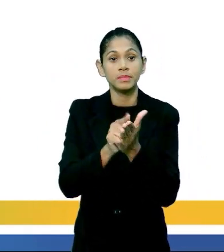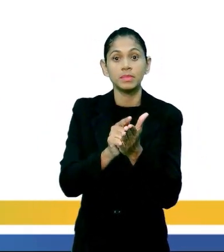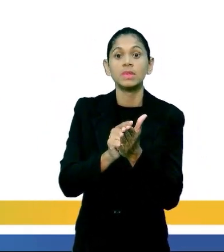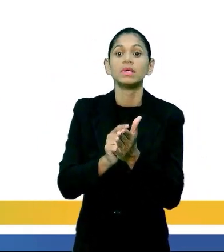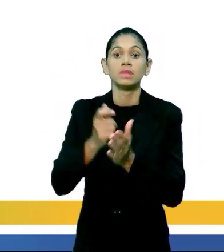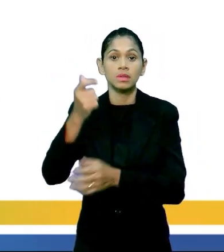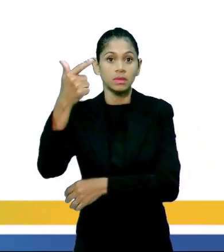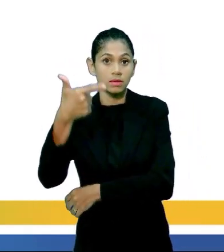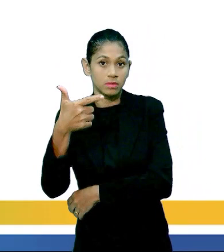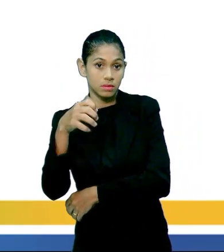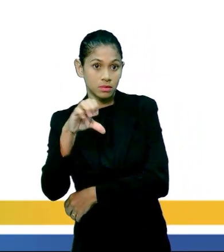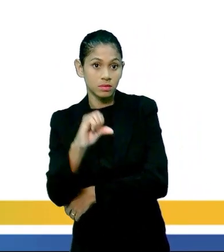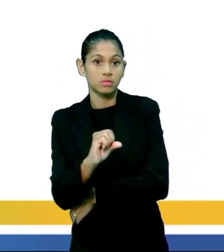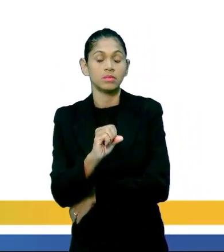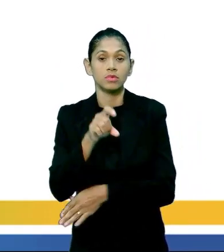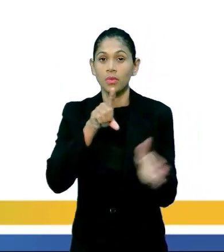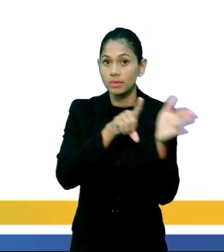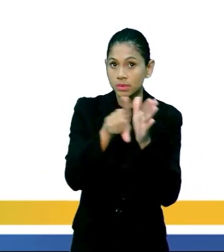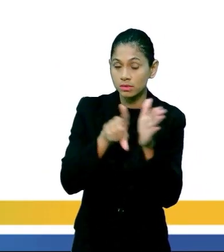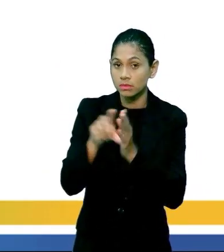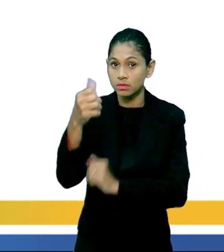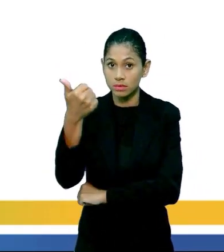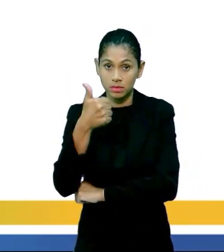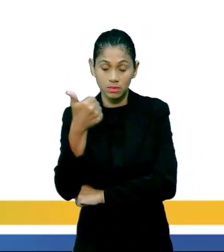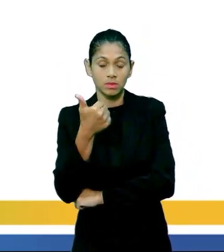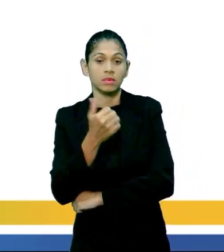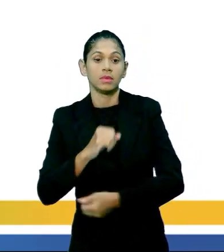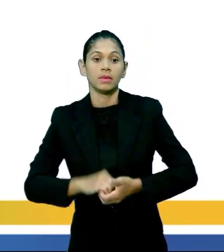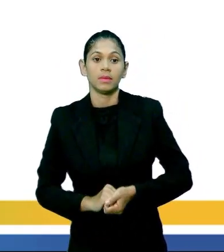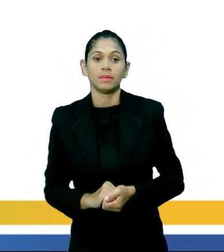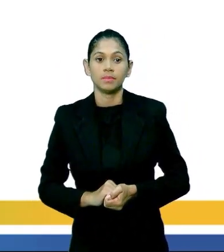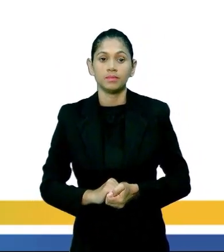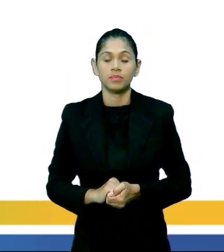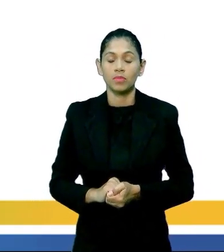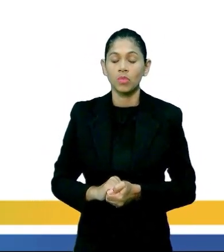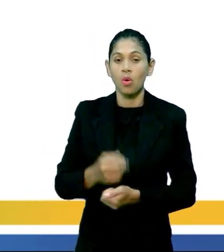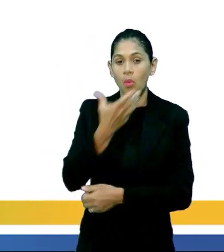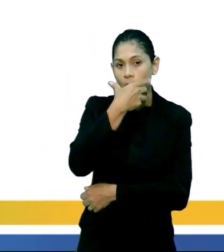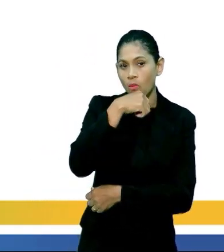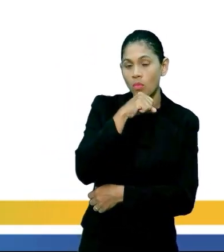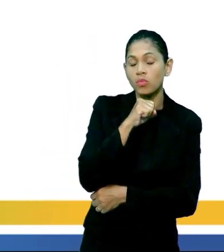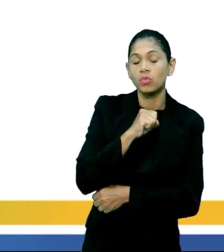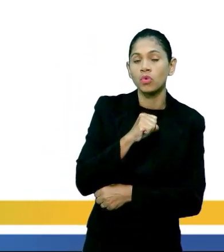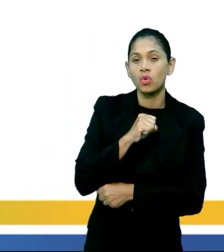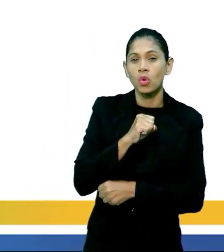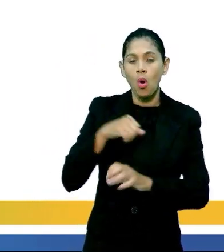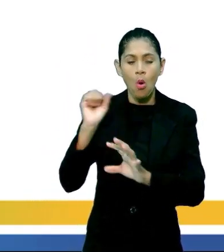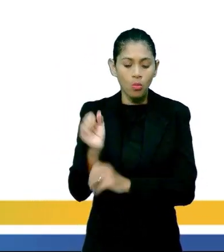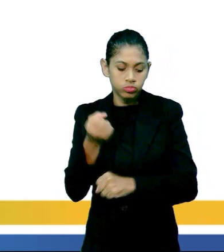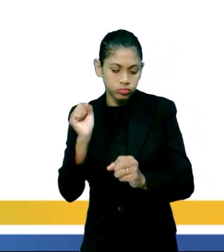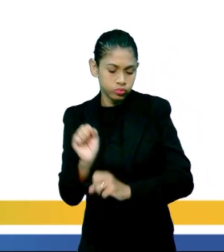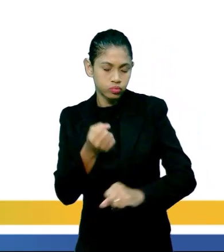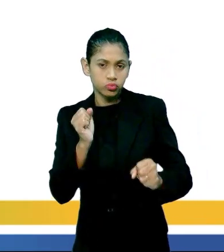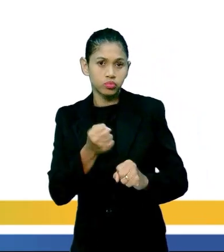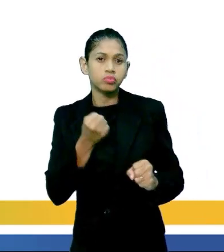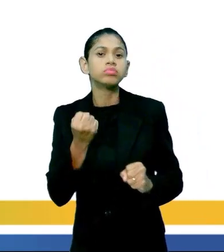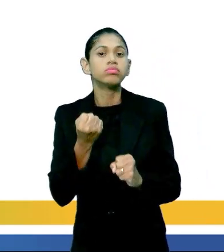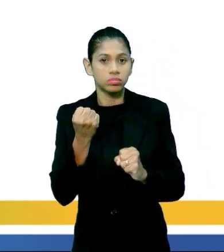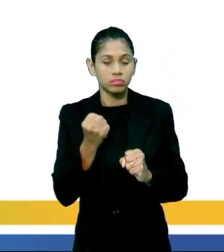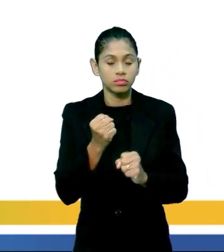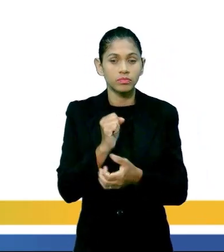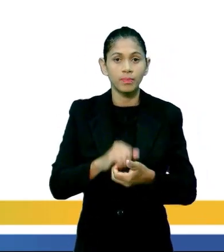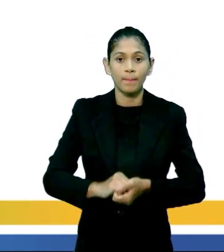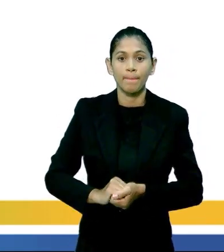ano do Aprova Enem, questão 11. Um encarregado de limpeza foi contratado para limpar as paredes